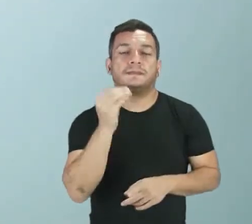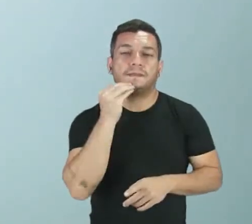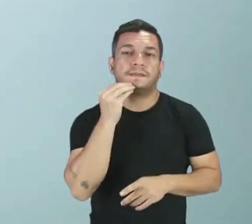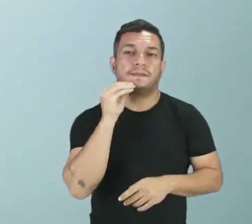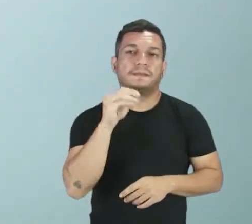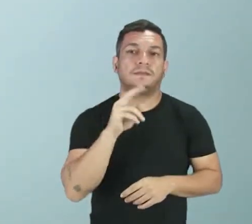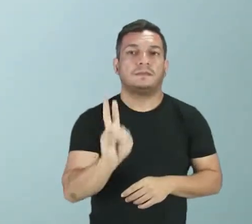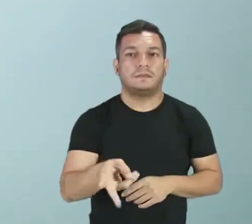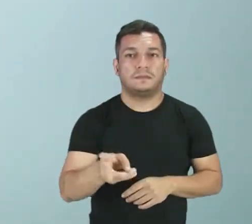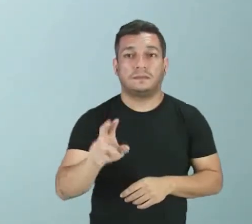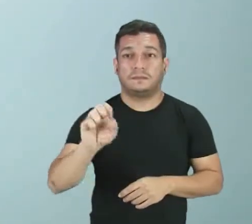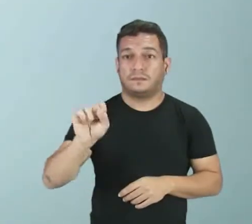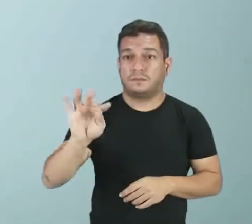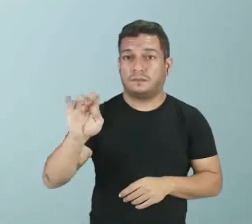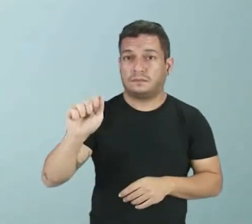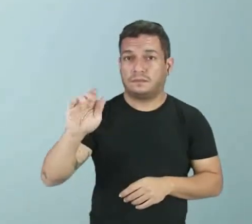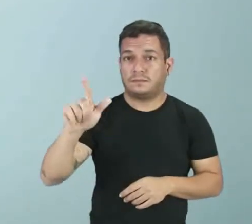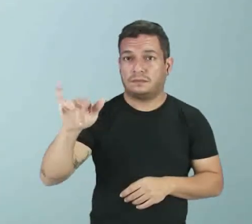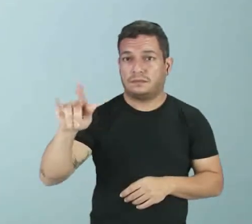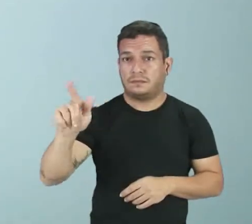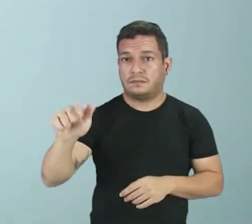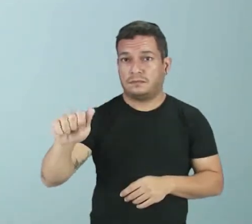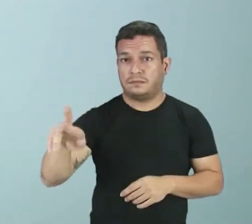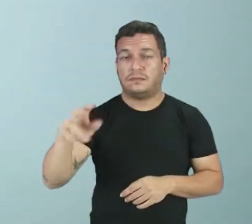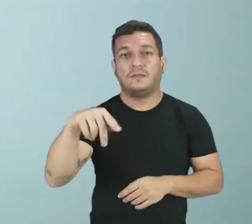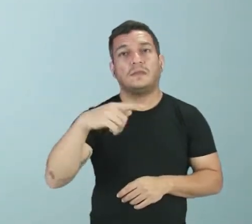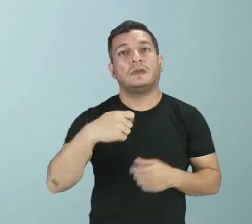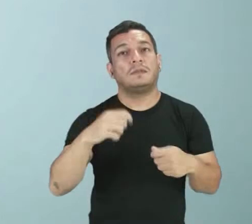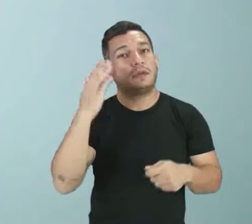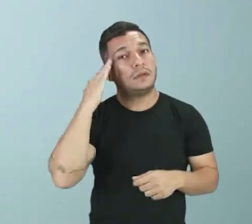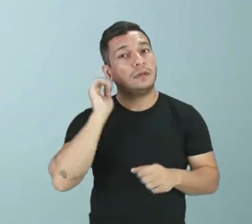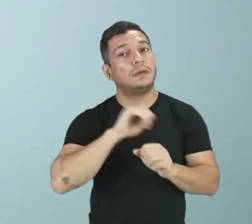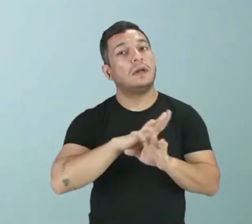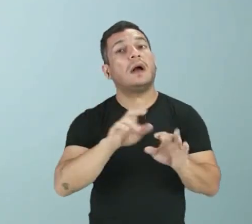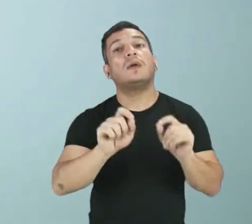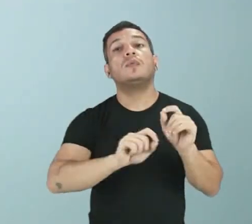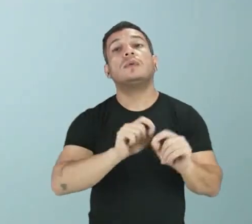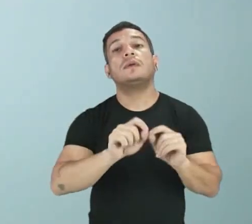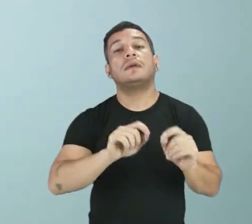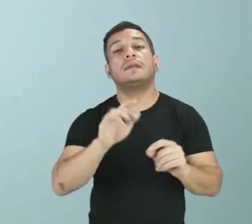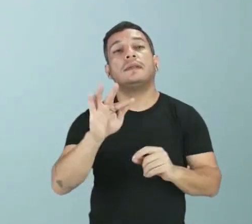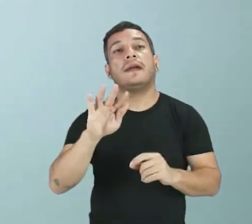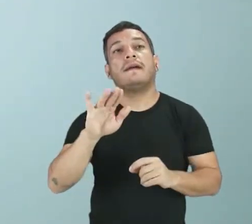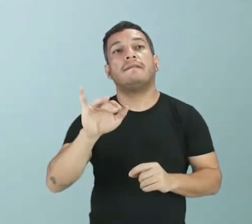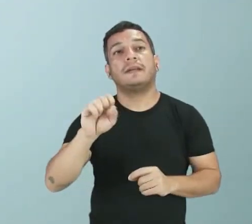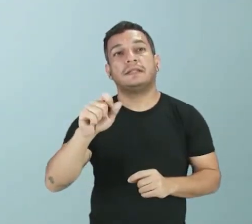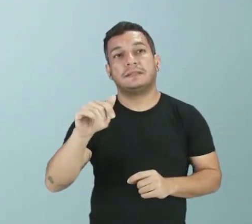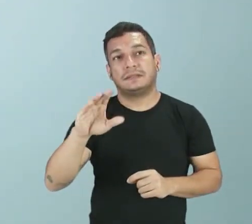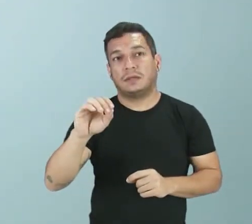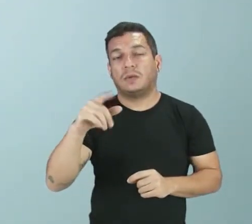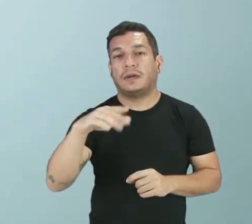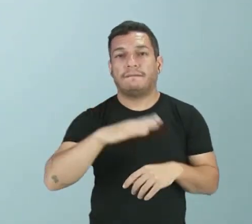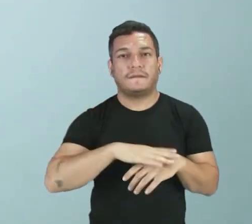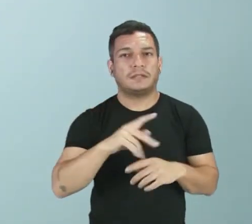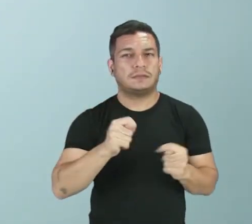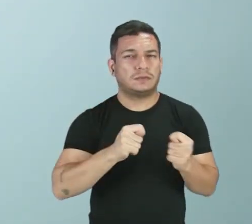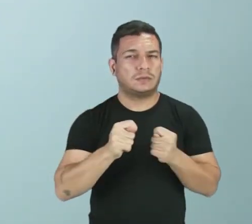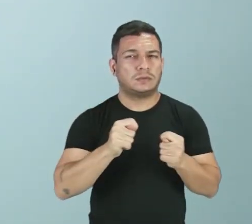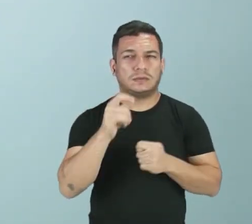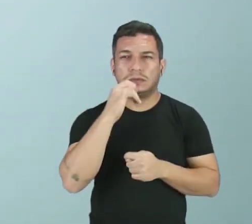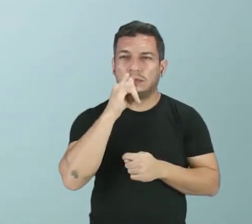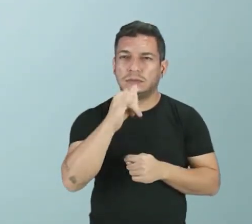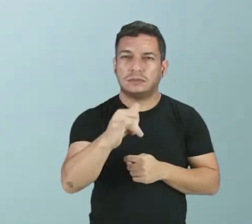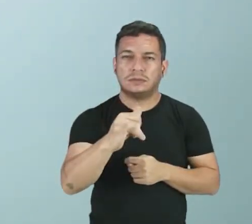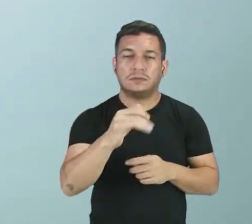se estabilizarem. O que você precisa entender? Na fissão é muito mais fácil manter esse controle da